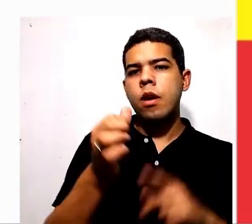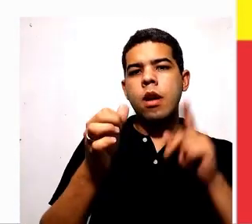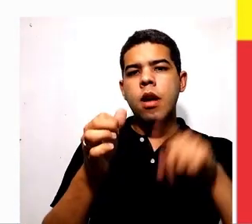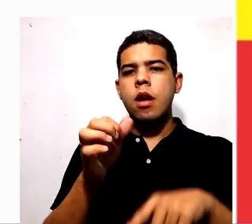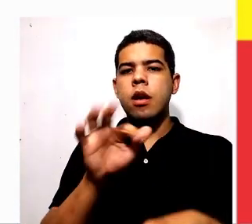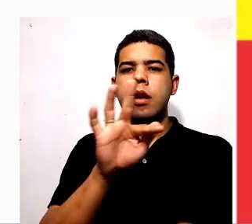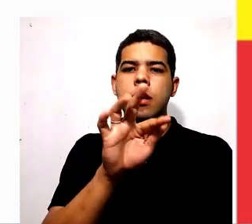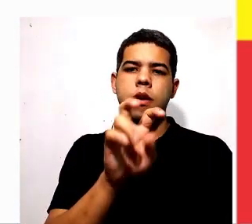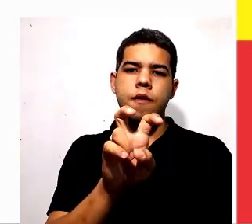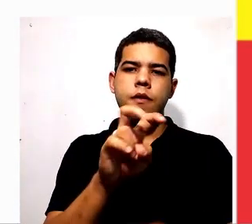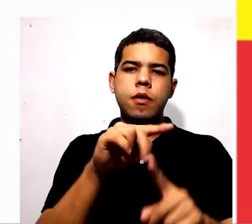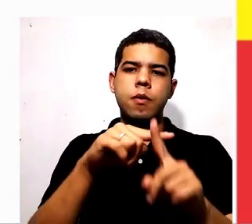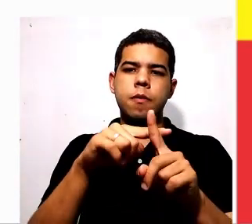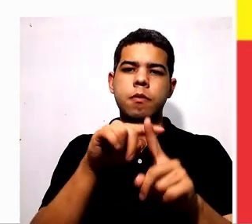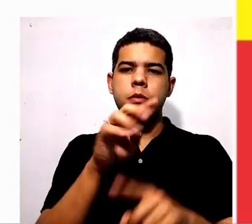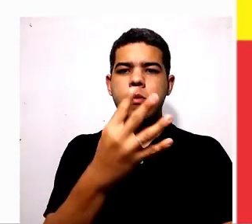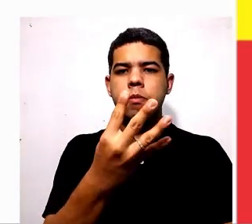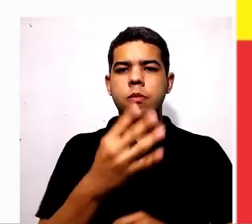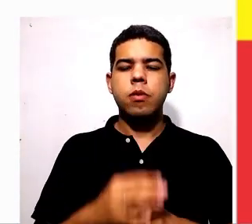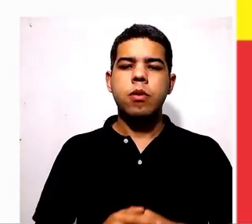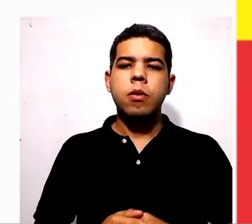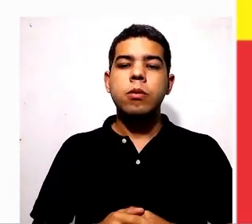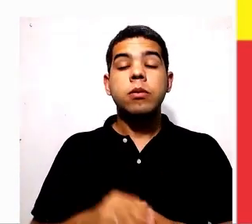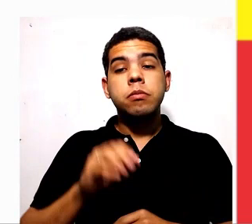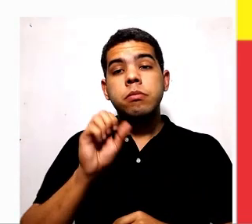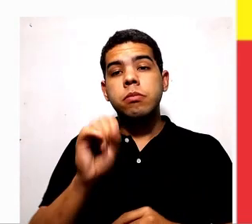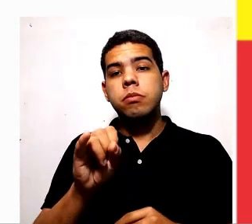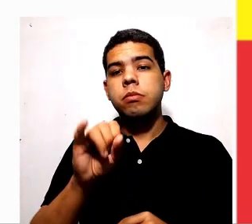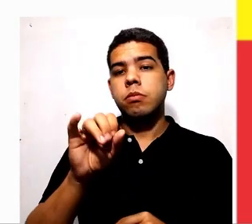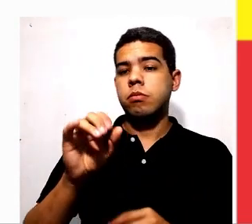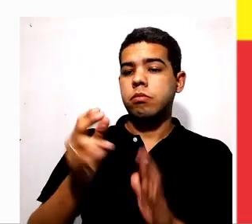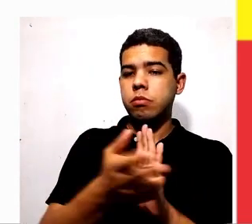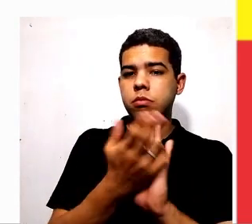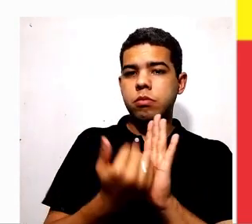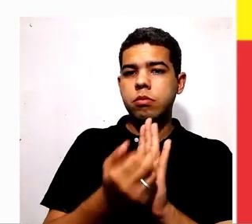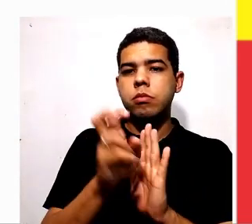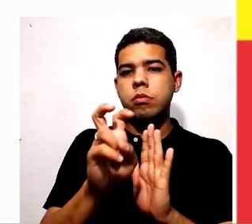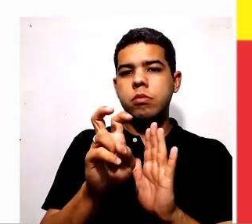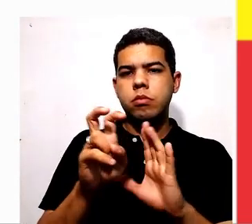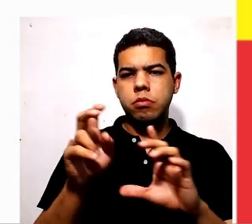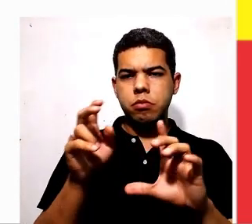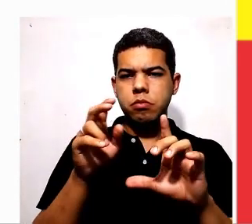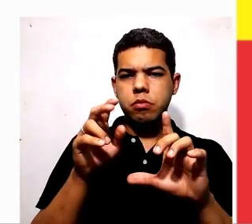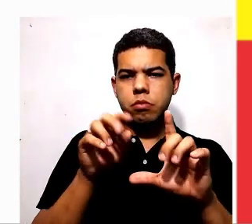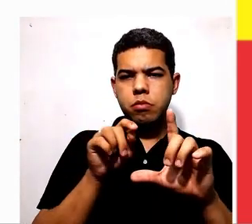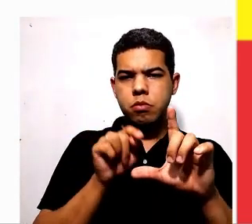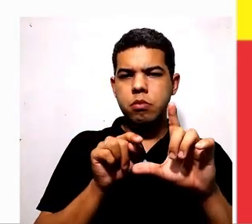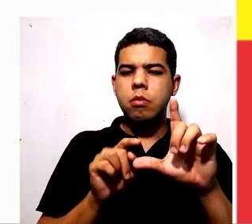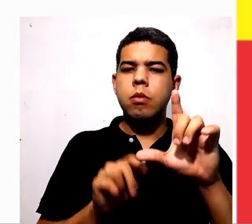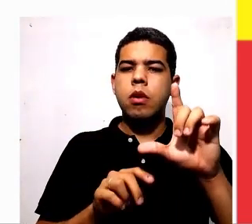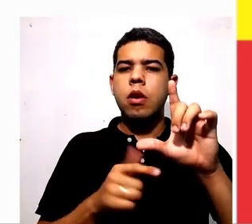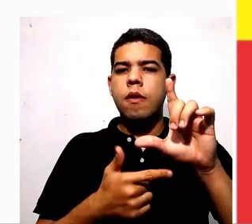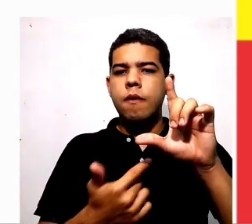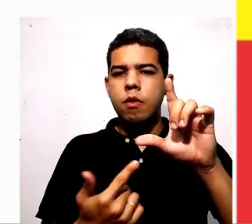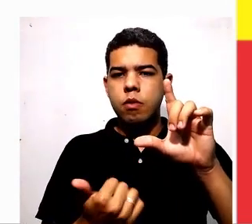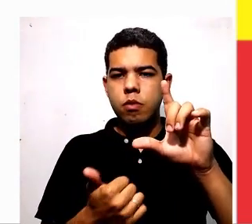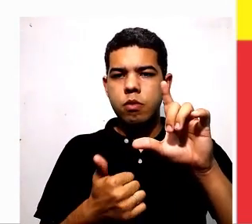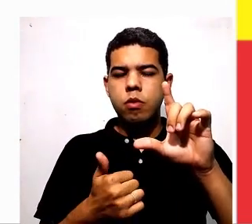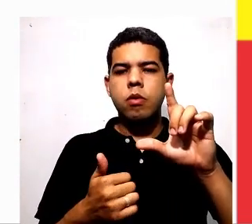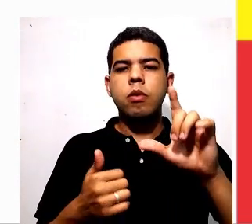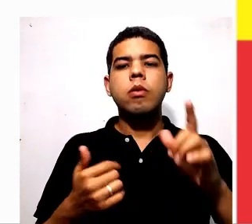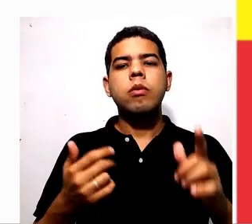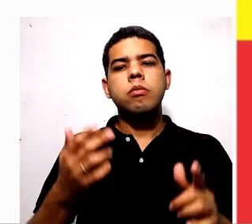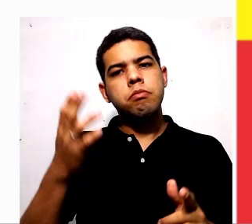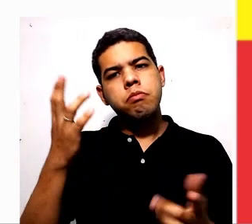é F5 mais 4. Então, se a figura 5 é 21, então teremos 21 pontinhos e